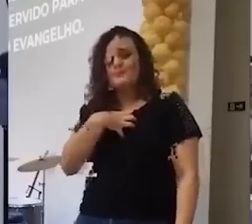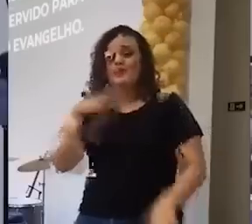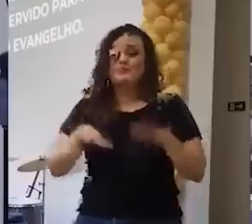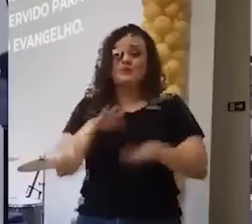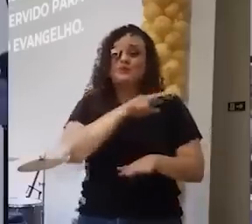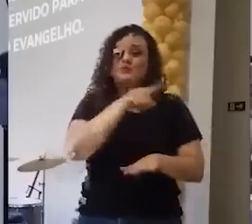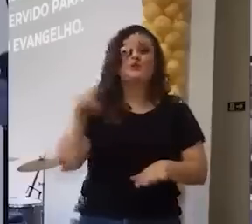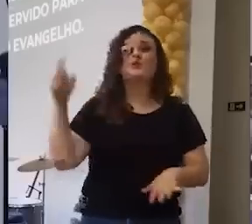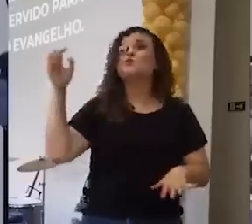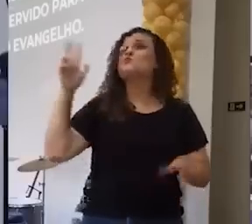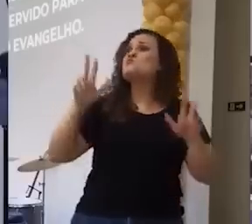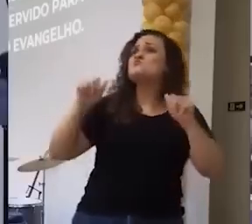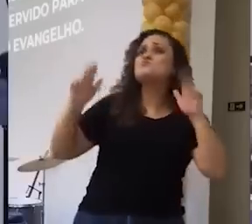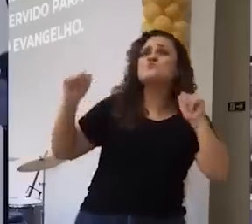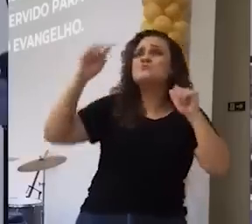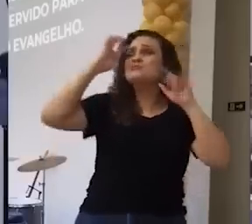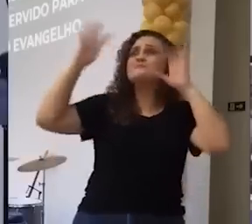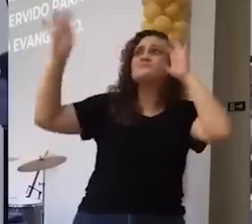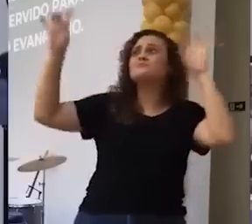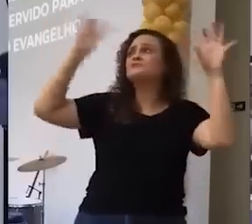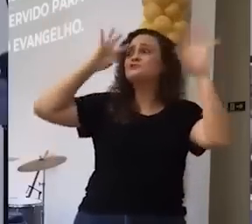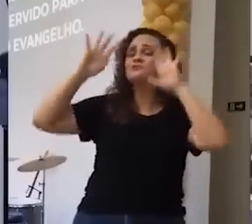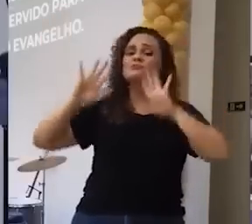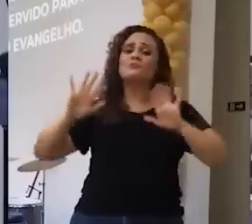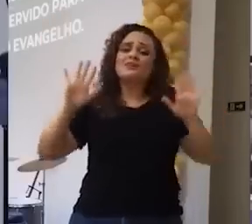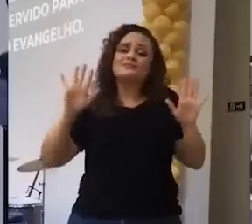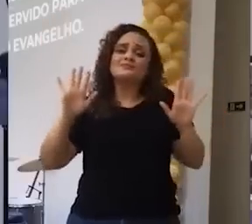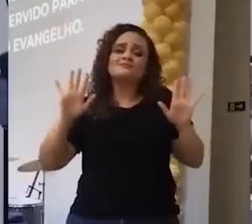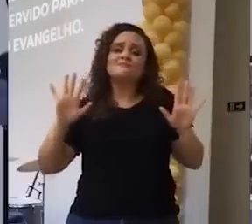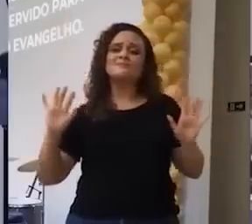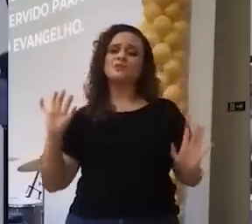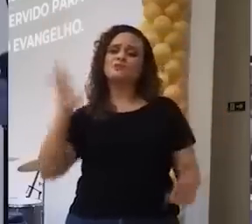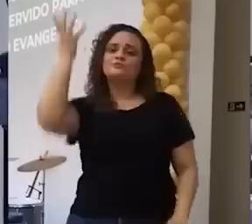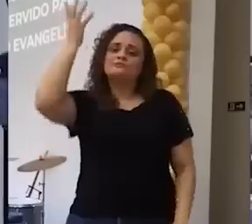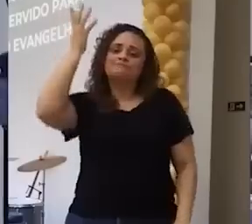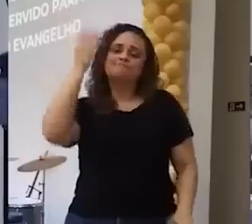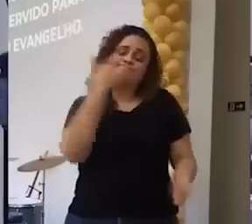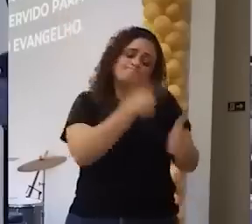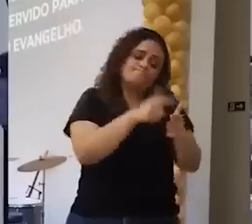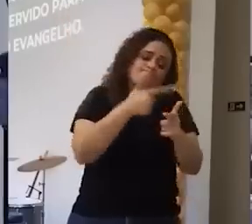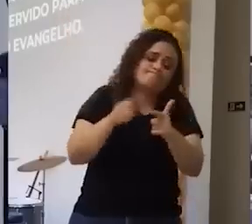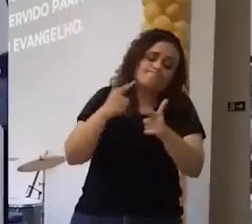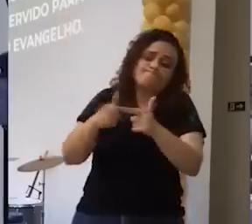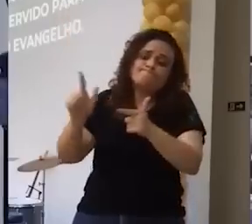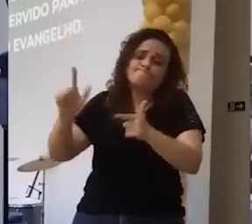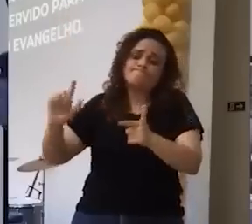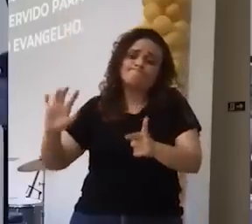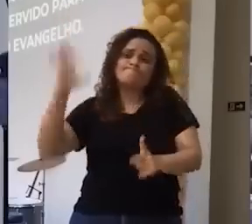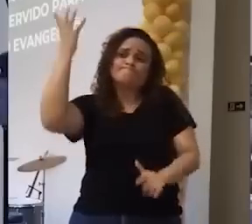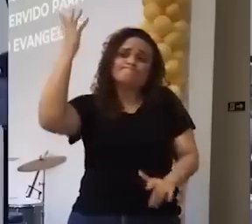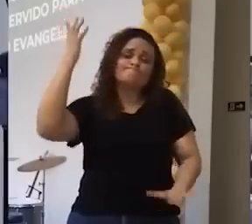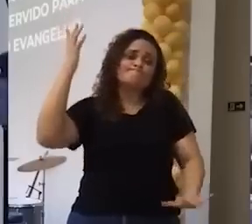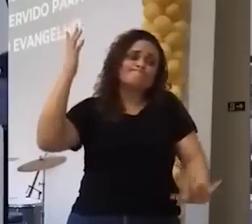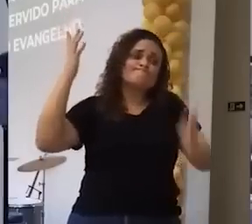Circunstâncias. circunstâncias.